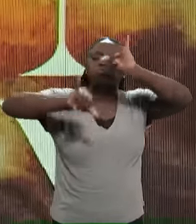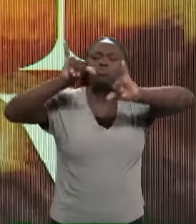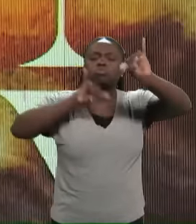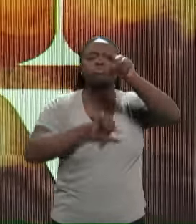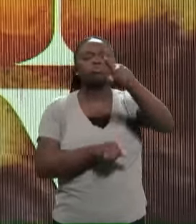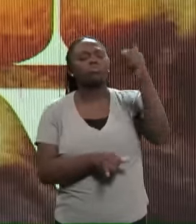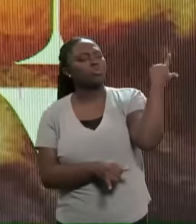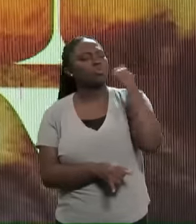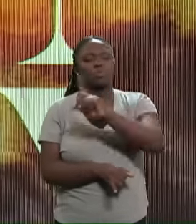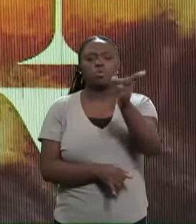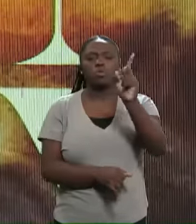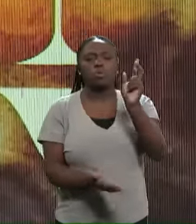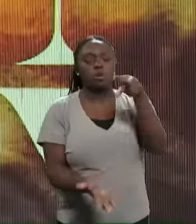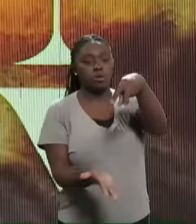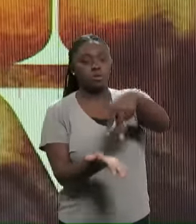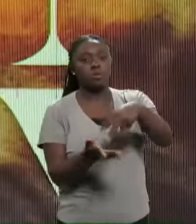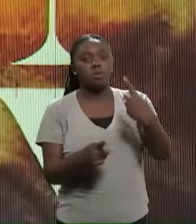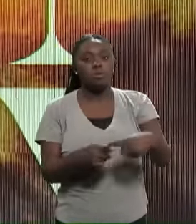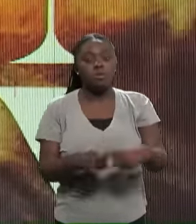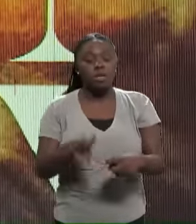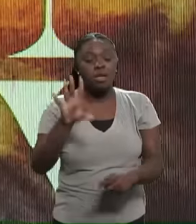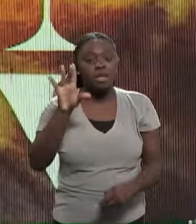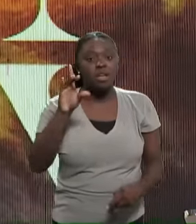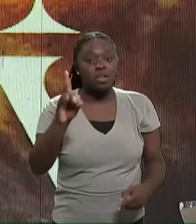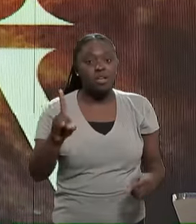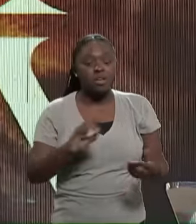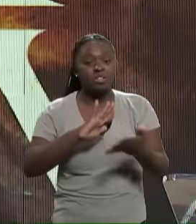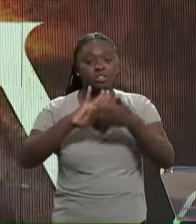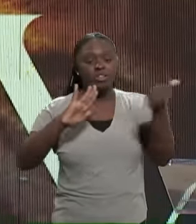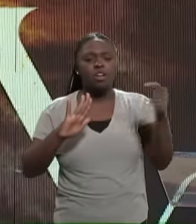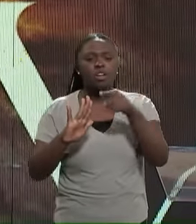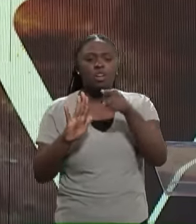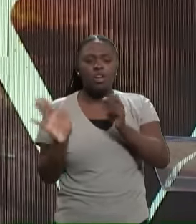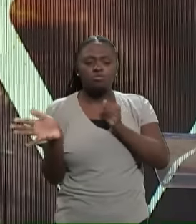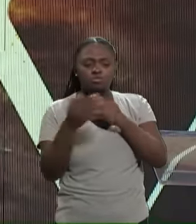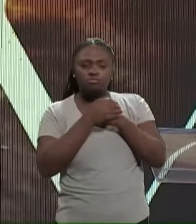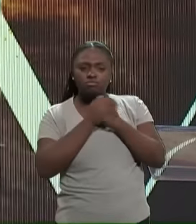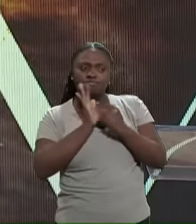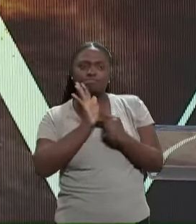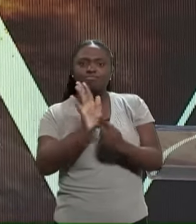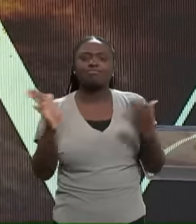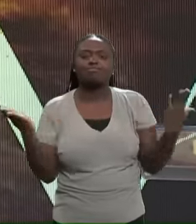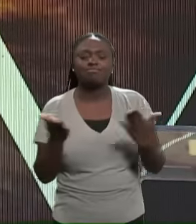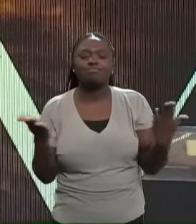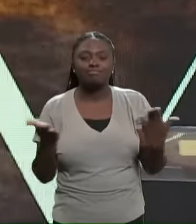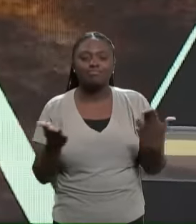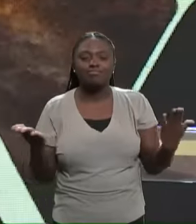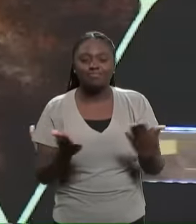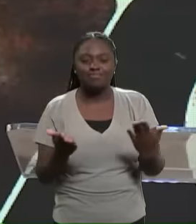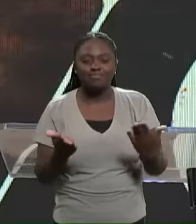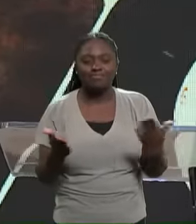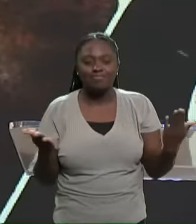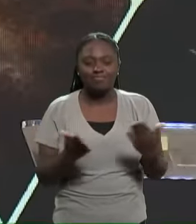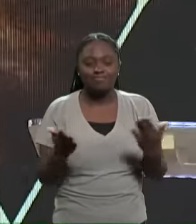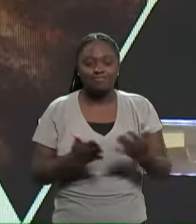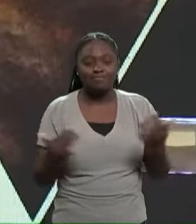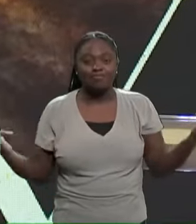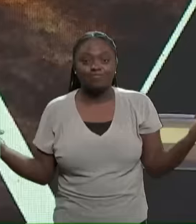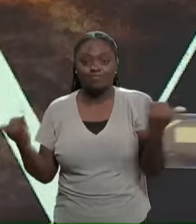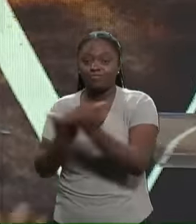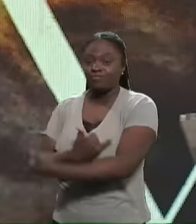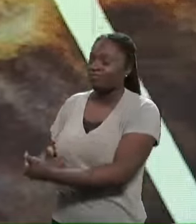não vai conseguir ficar em pé. Porque Deus está te tirando do anonimato agora. Agora, agora, agora, agora. Fala para alguém, chegou